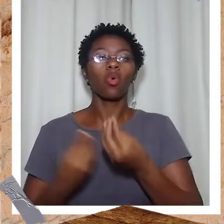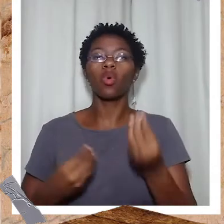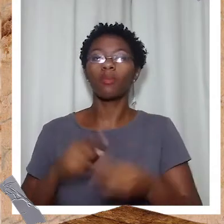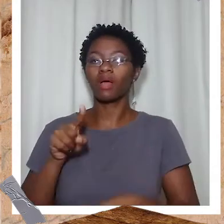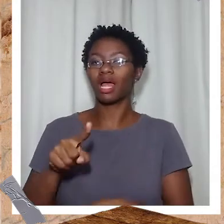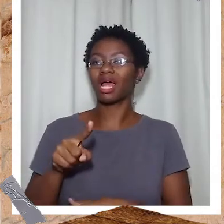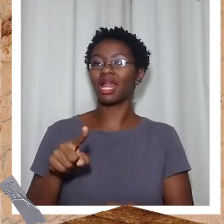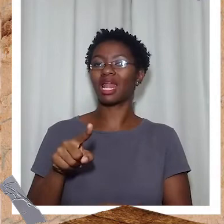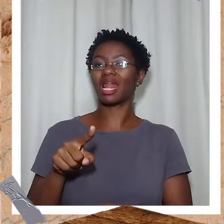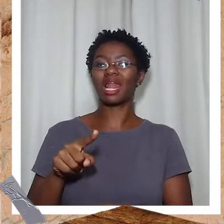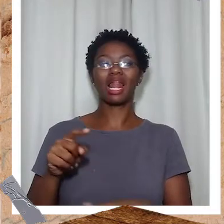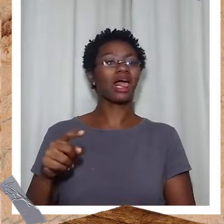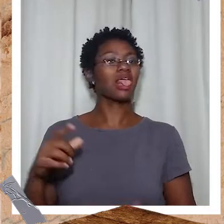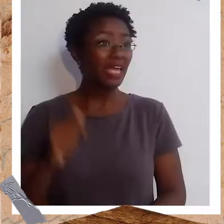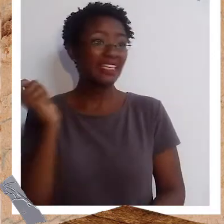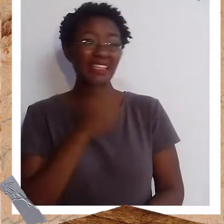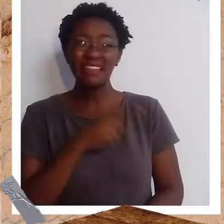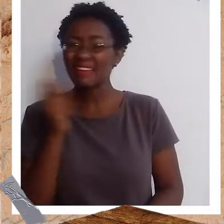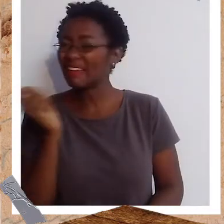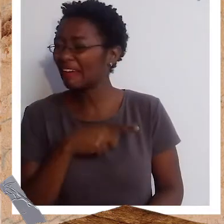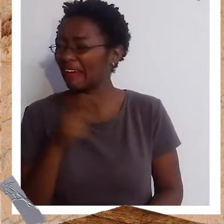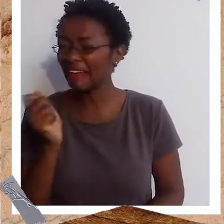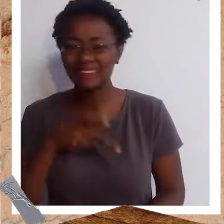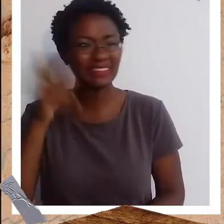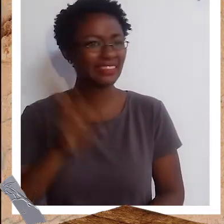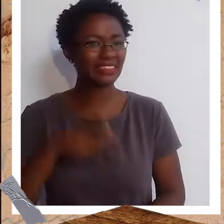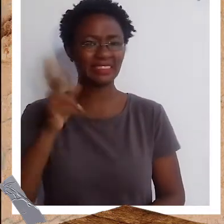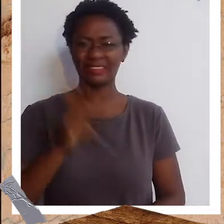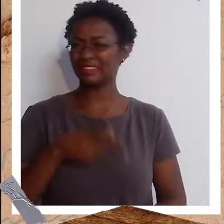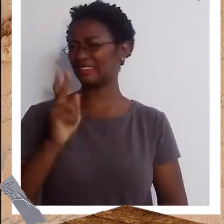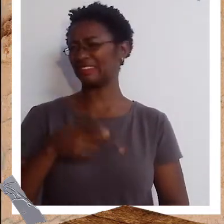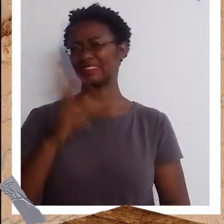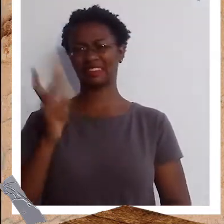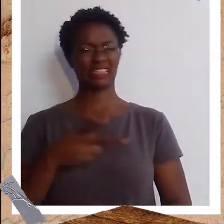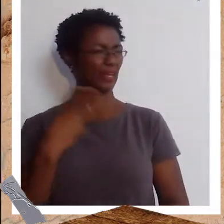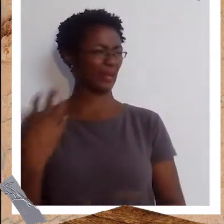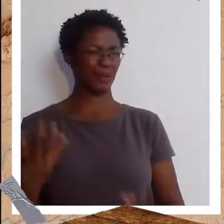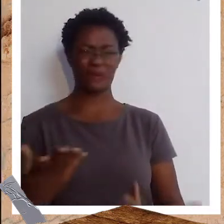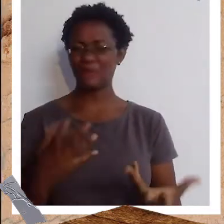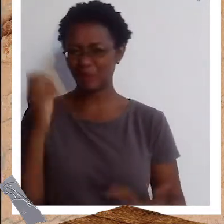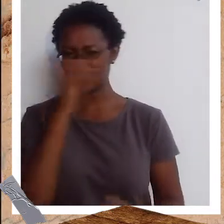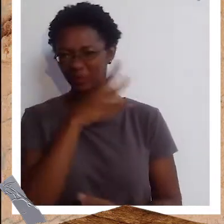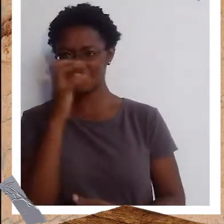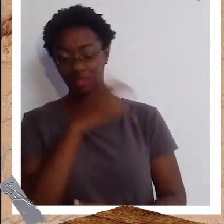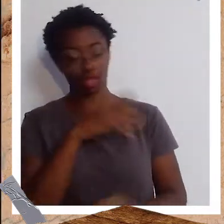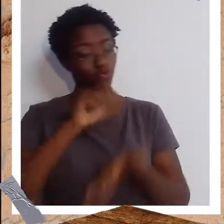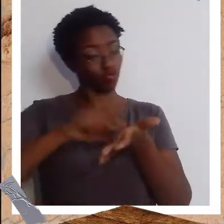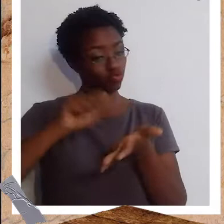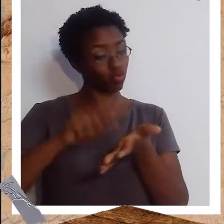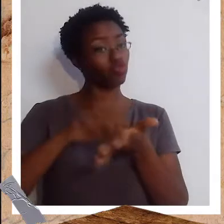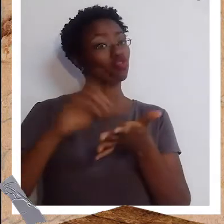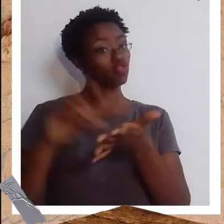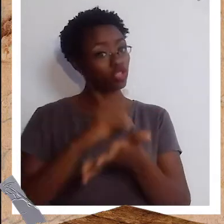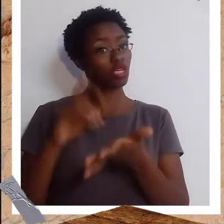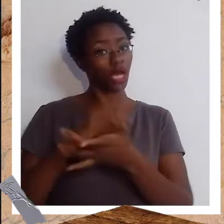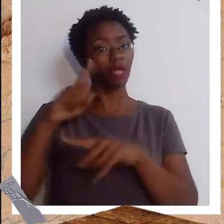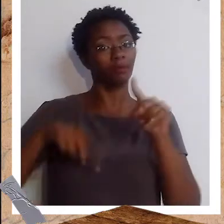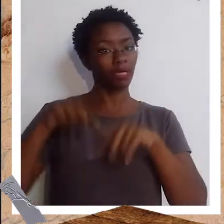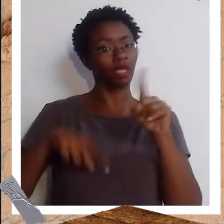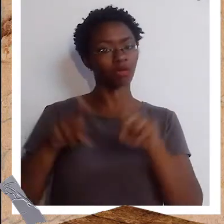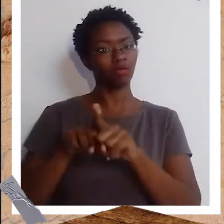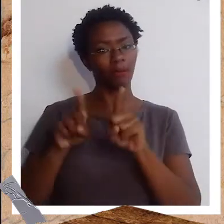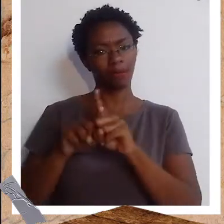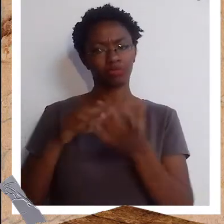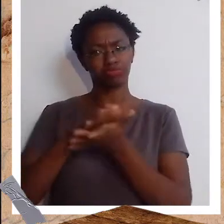escritora com um enorme senso de humor, absolutamente irônica nos escritos, tanto nos diários dela, quanto, enfim,